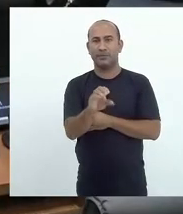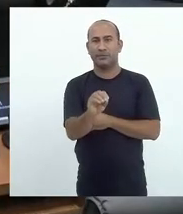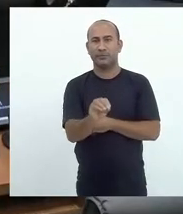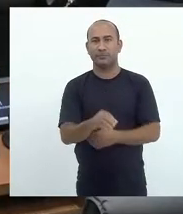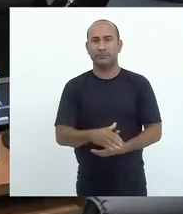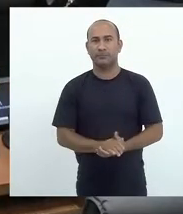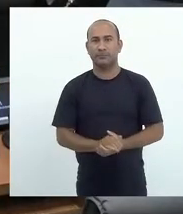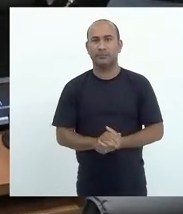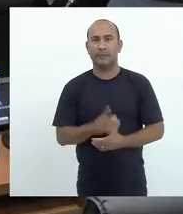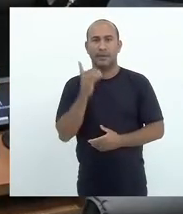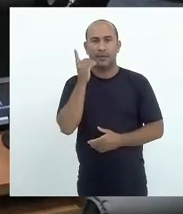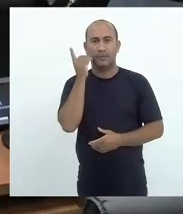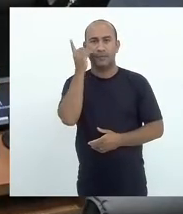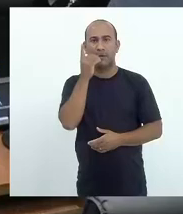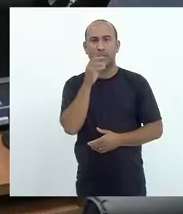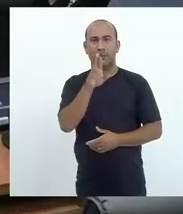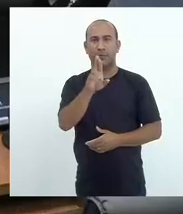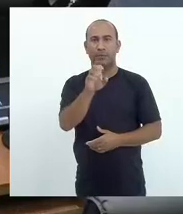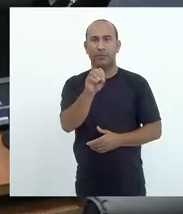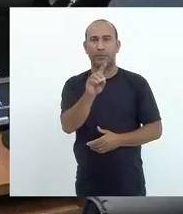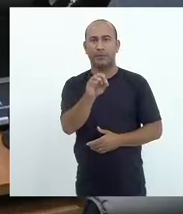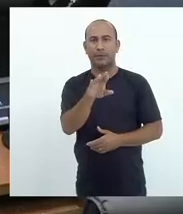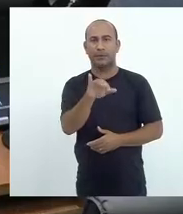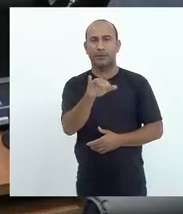Deputado Rodrigo Amorim.